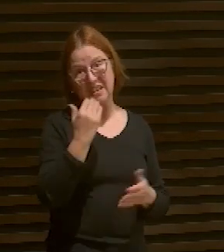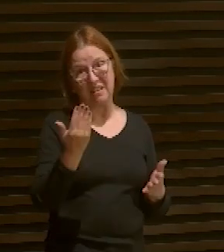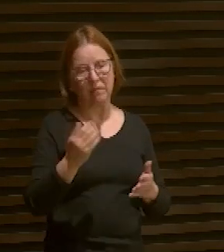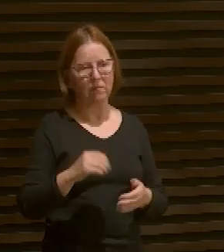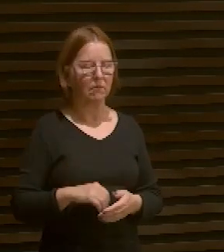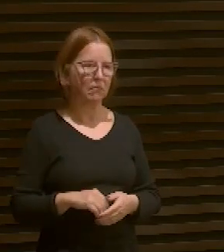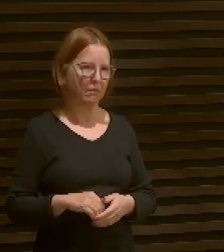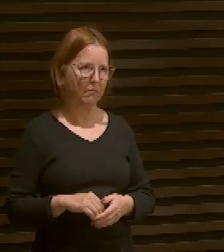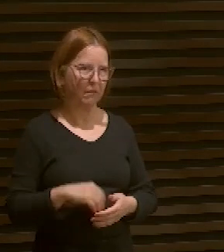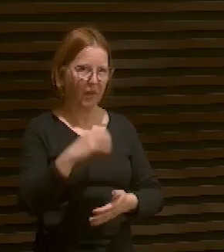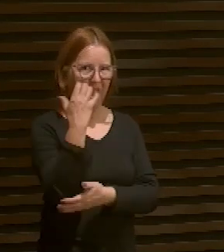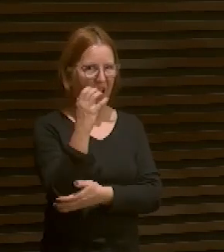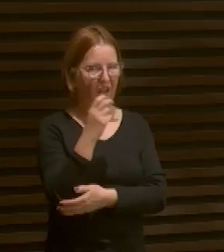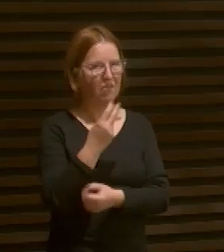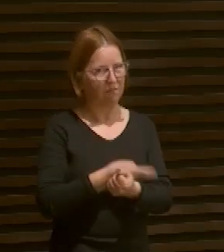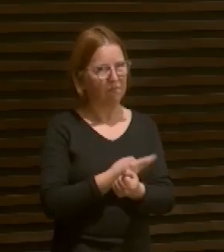A árvore está errada.